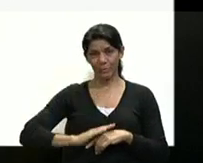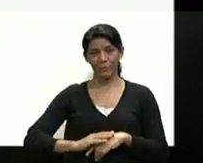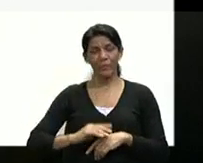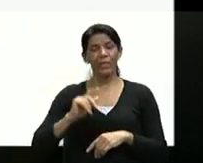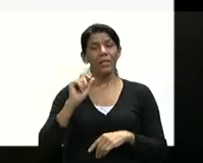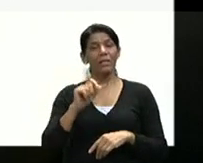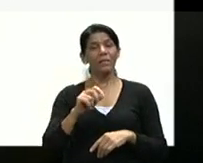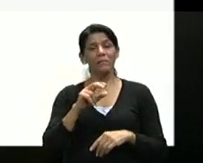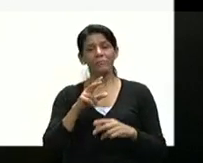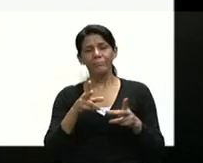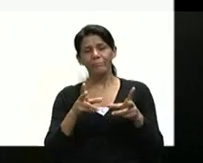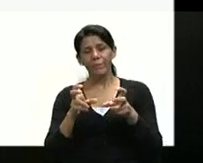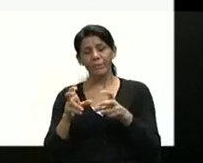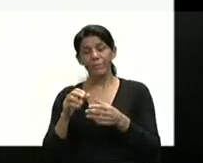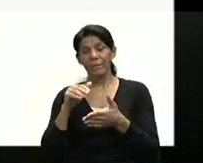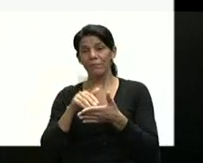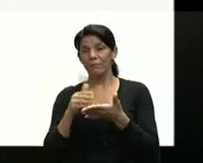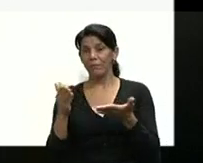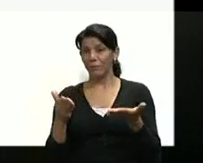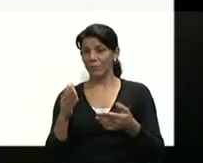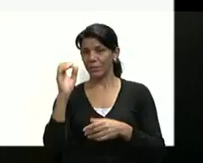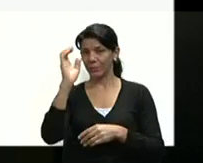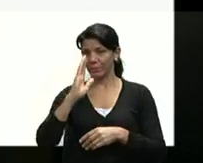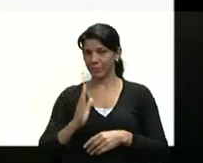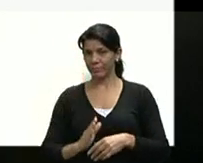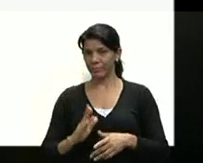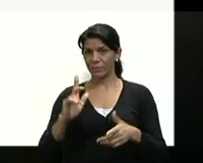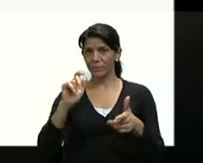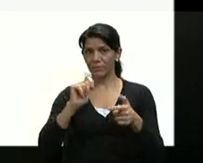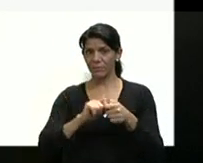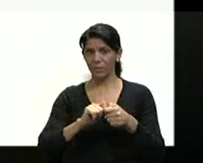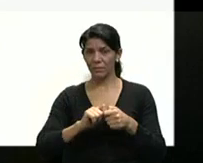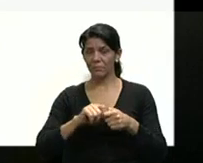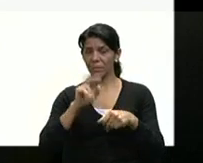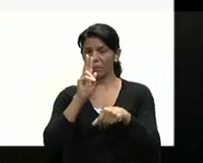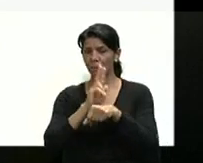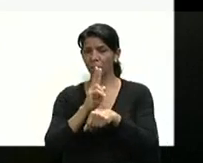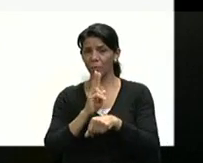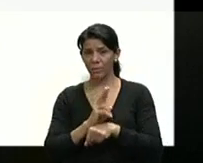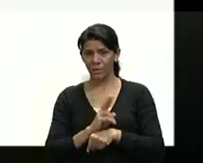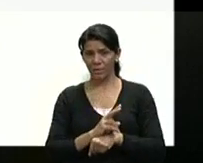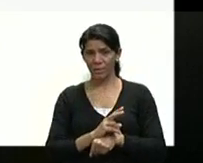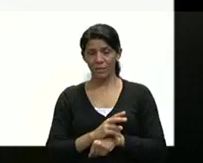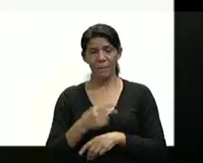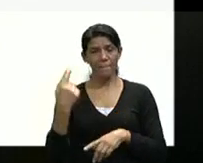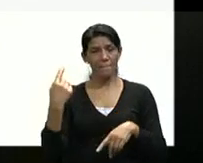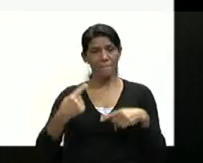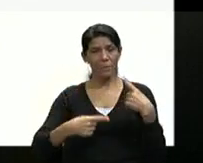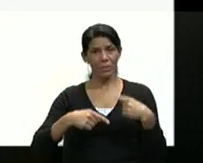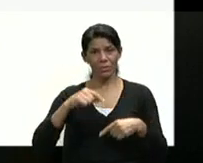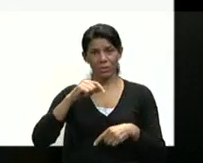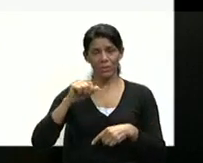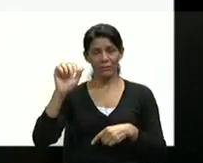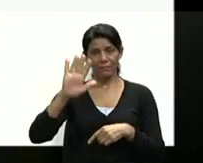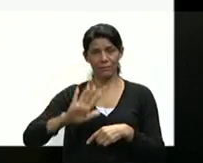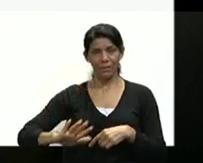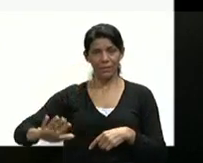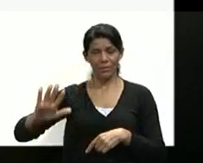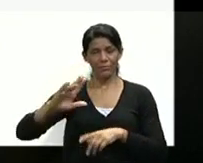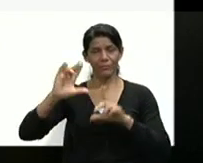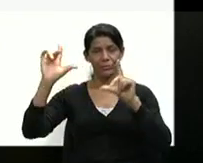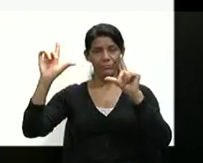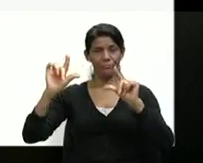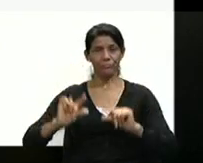até agora no Brasil, feito para trabalhar em cima disso? A Política Nacional de Redução